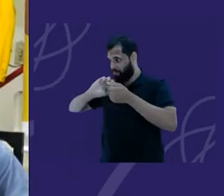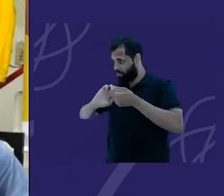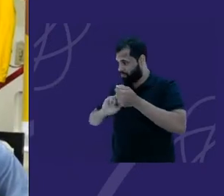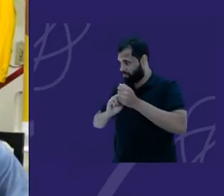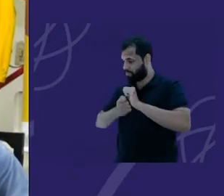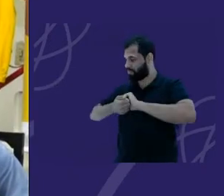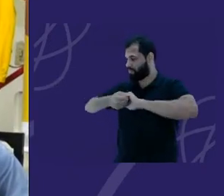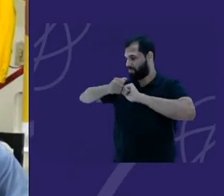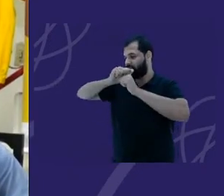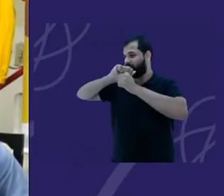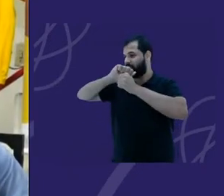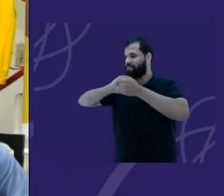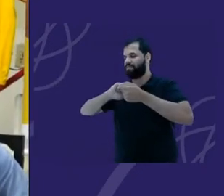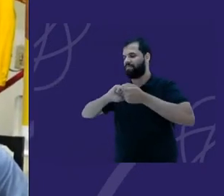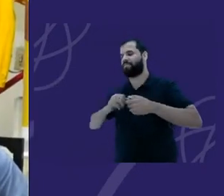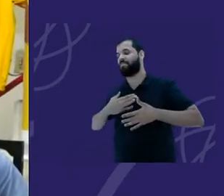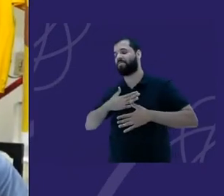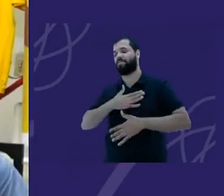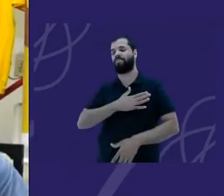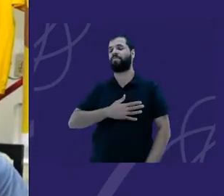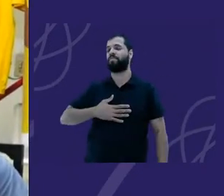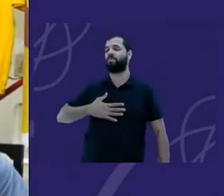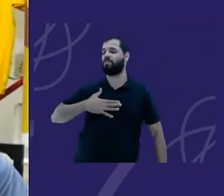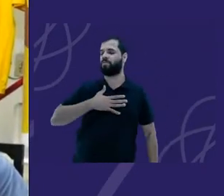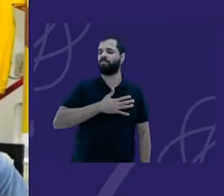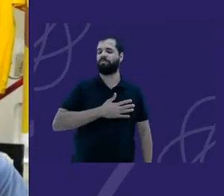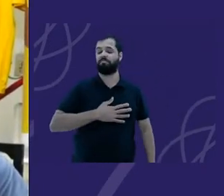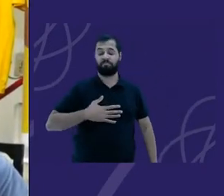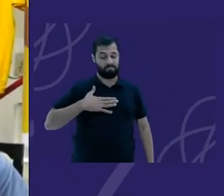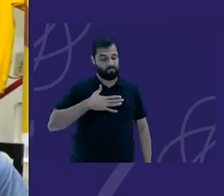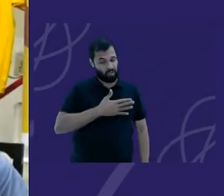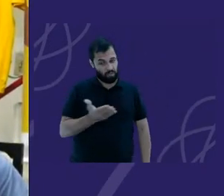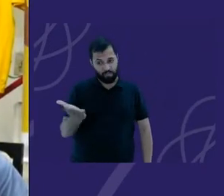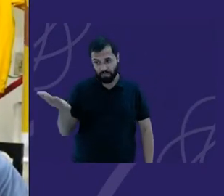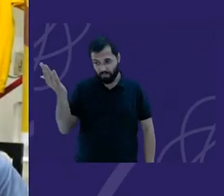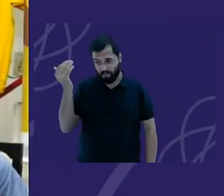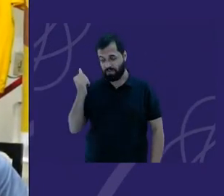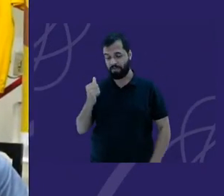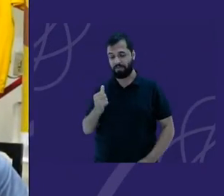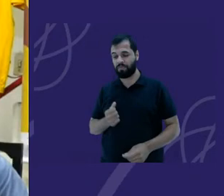meus à procura dos teus.